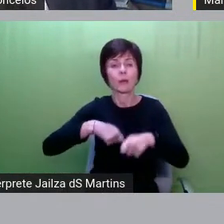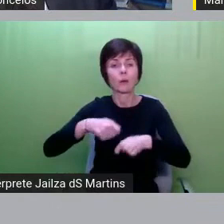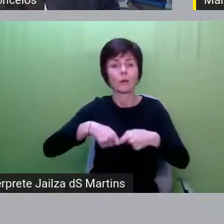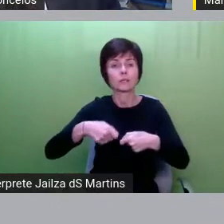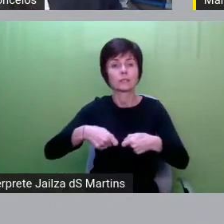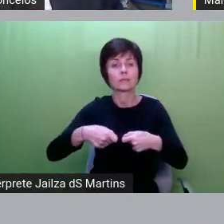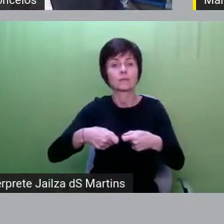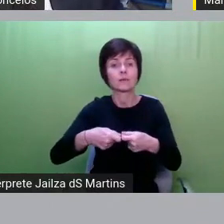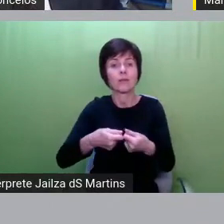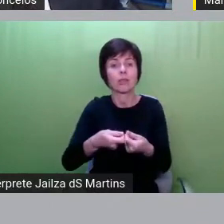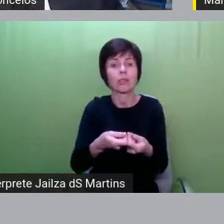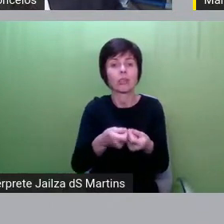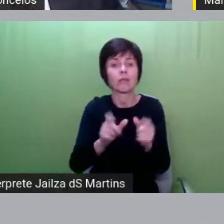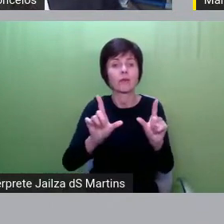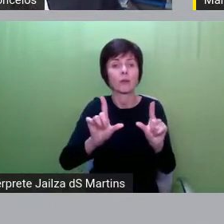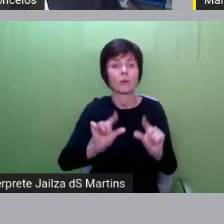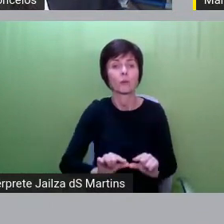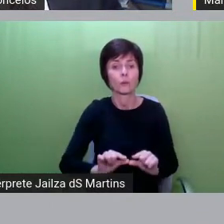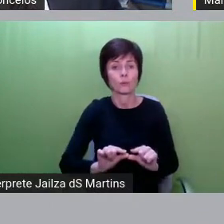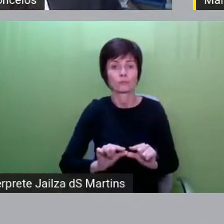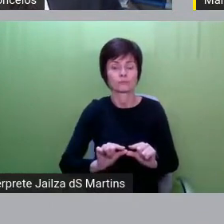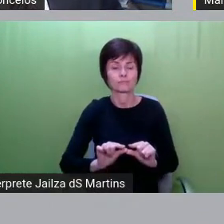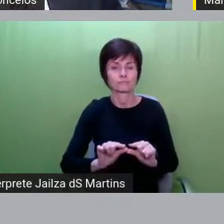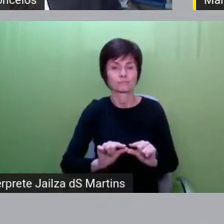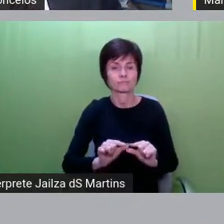movimentação da economia real,